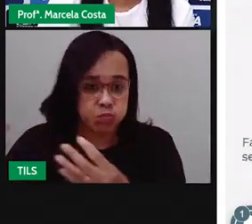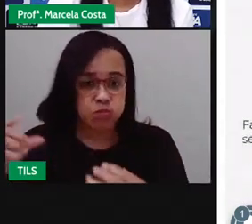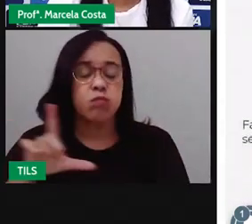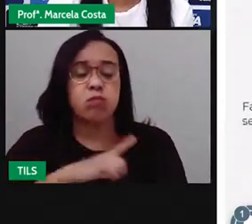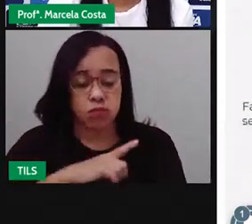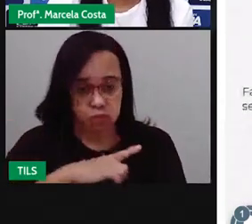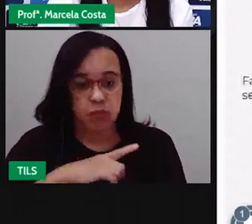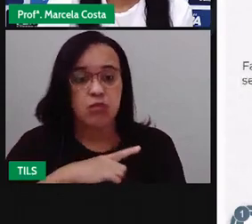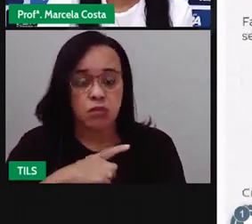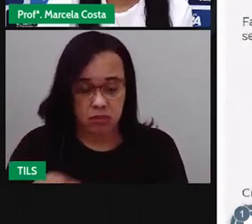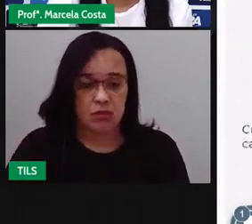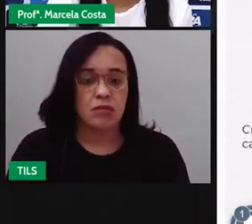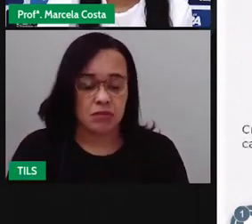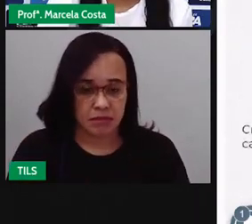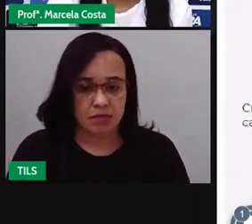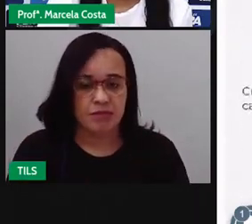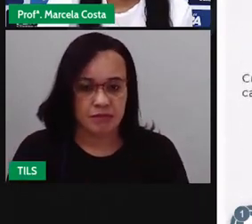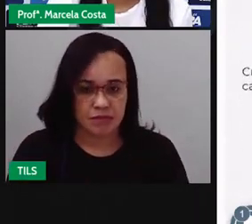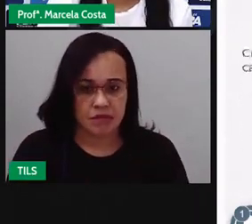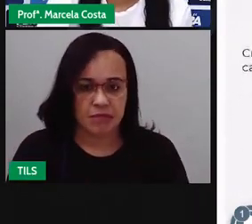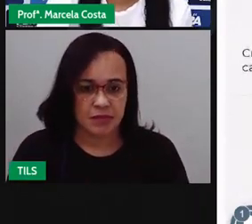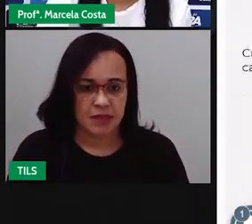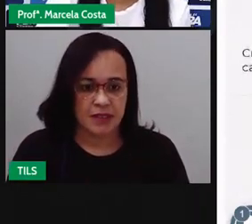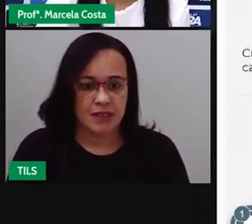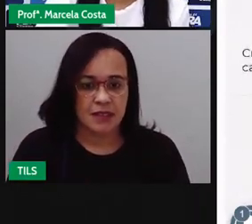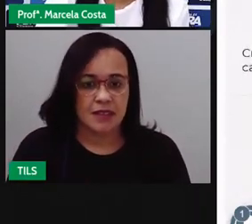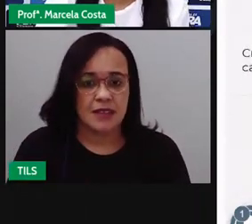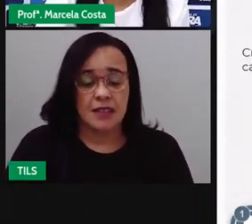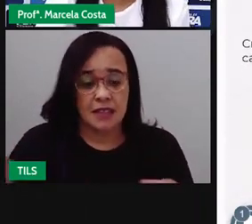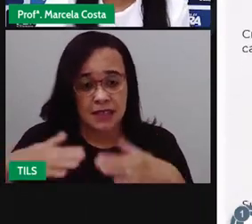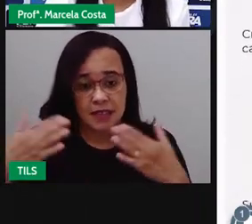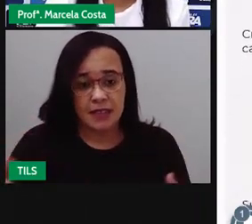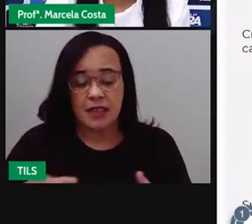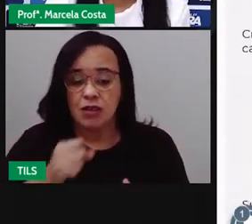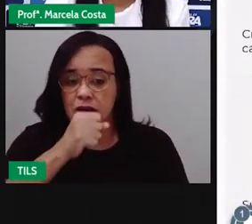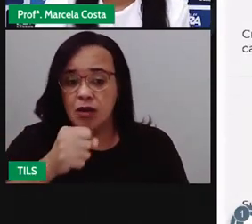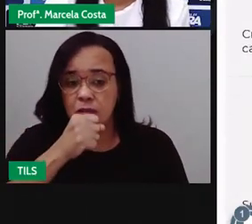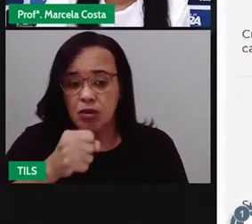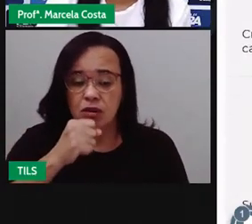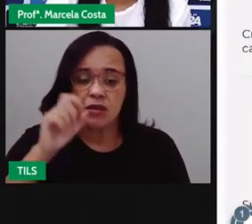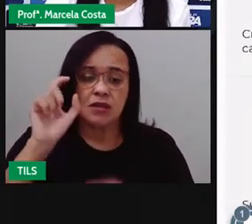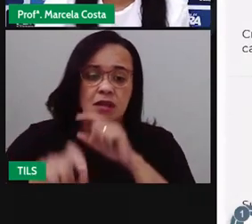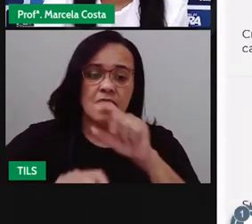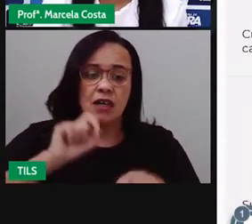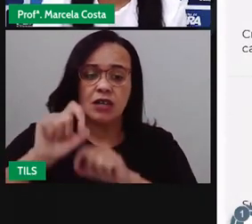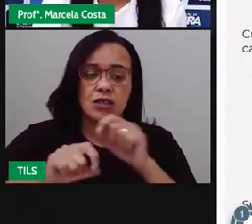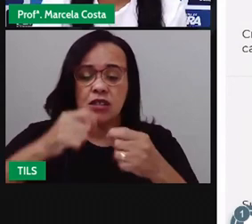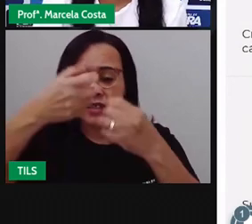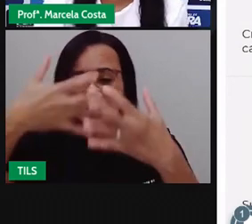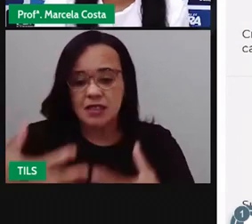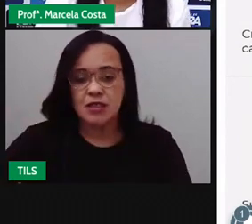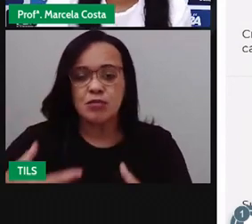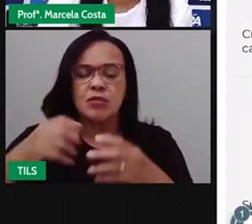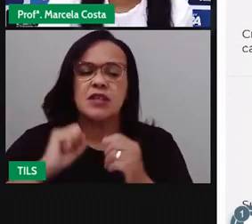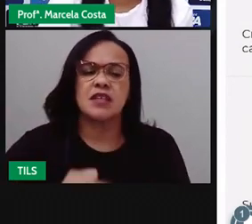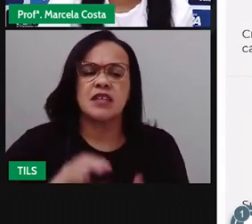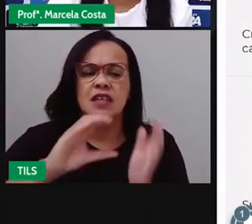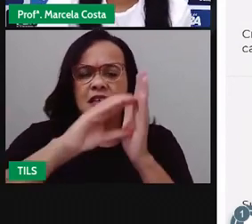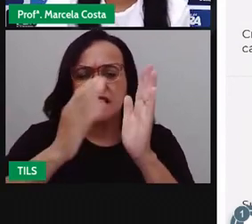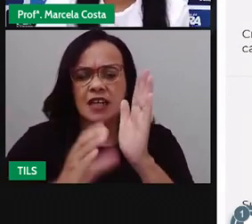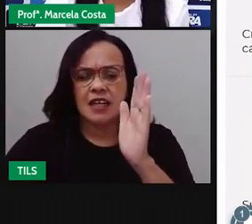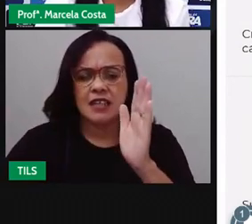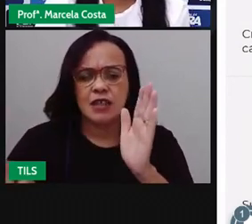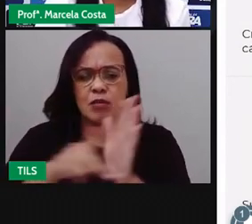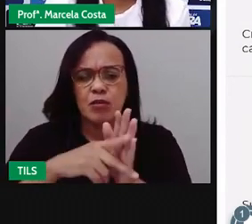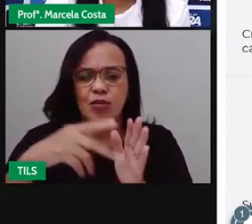Então, aqui ao longo da reportagem, vem trazendo, né, algumas características importantes